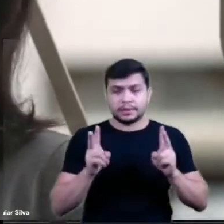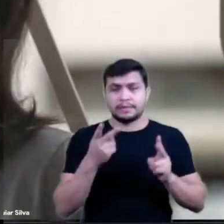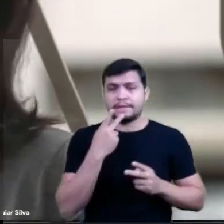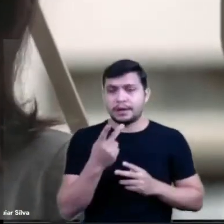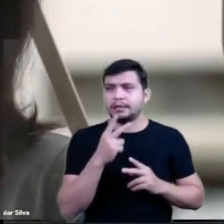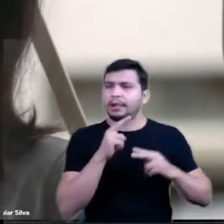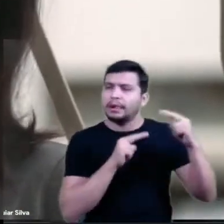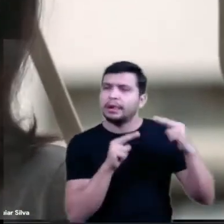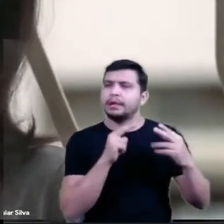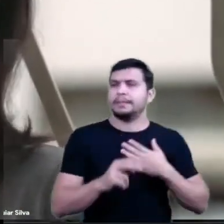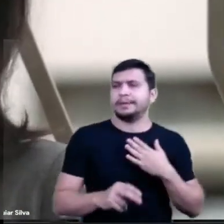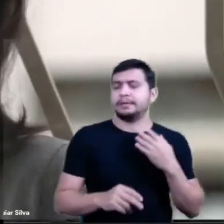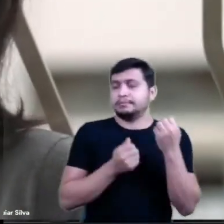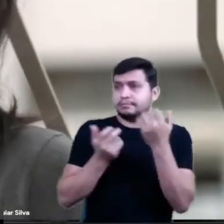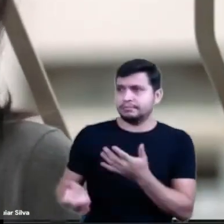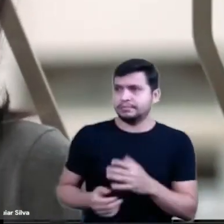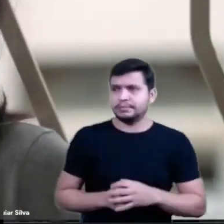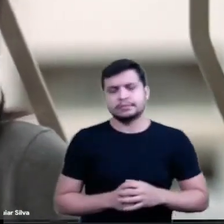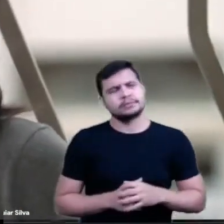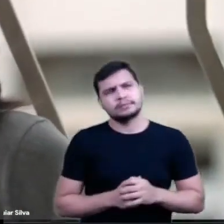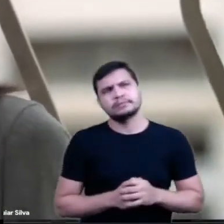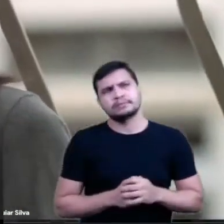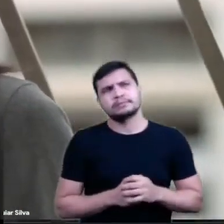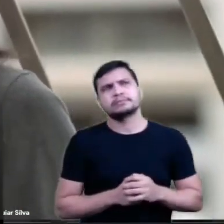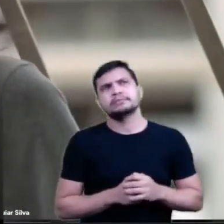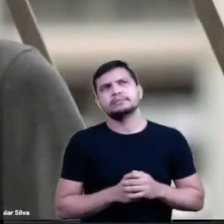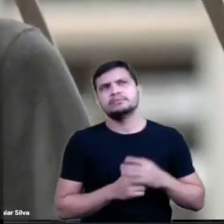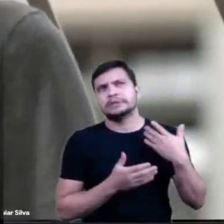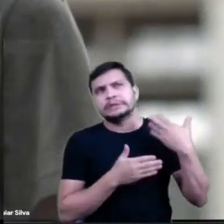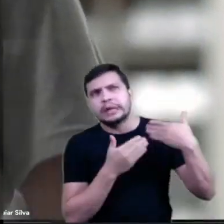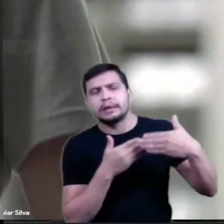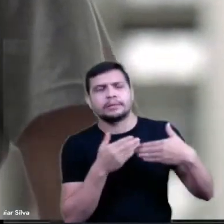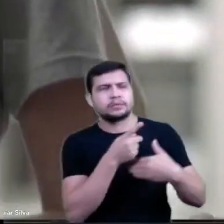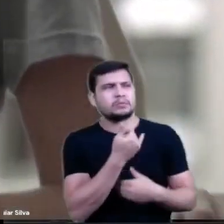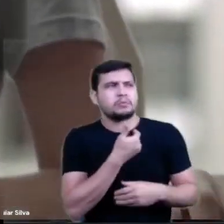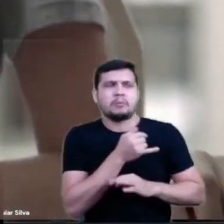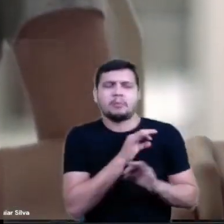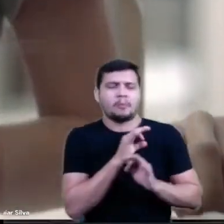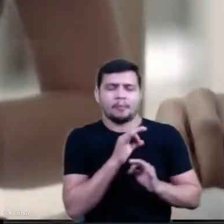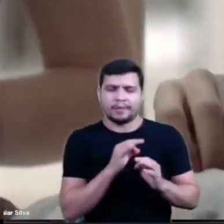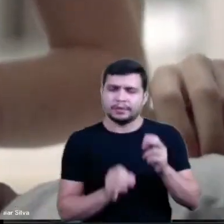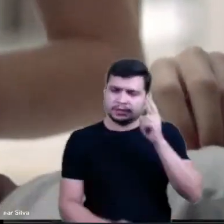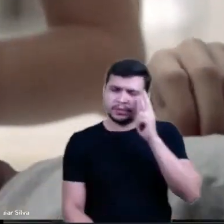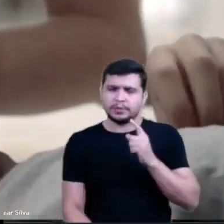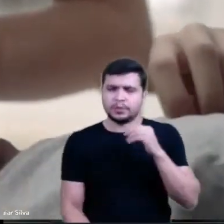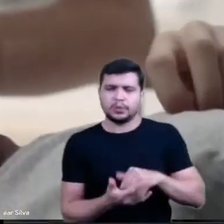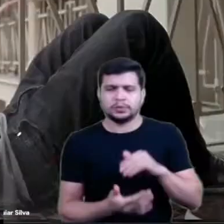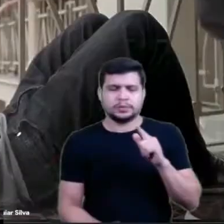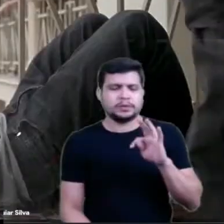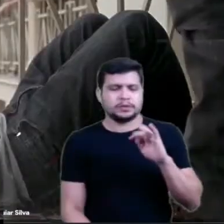Já tem muito tempo que você não me fala de ninguém. Desde o Thiago, que eu me lembre. Ai, nem me fala desse idiota.